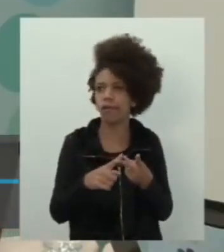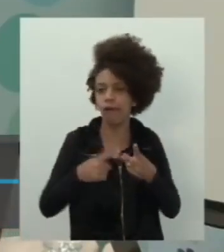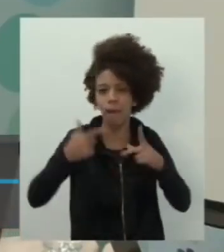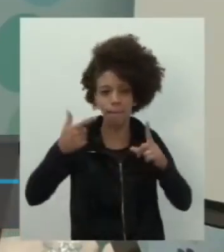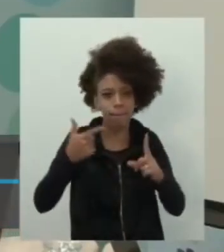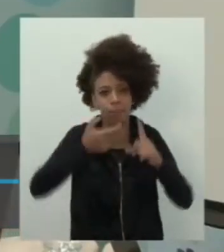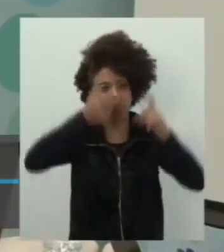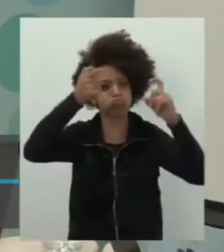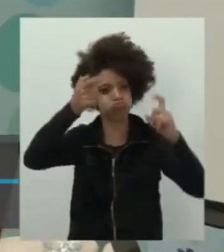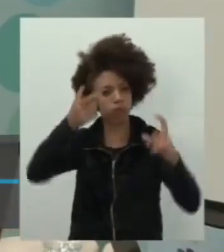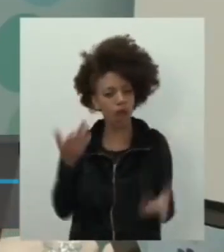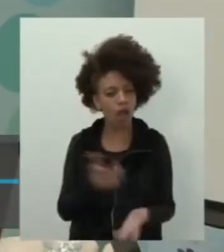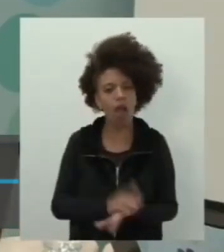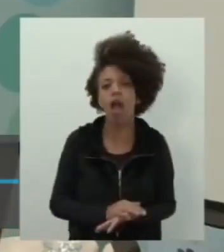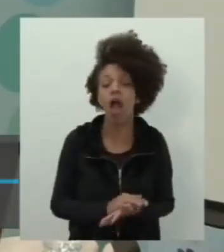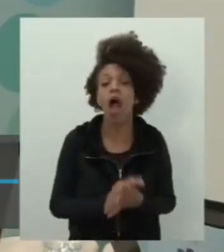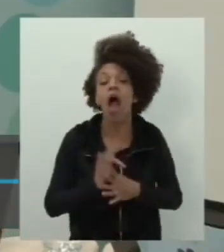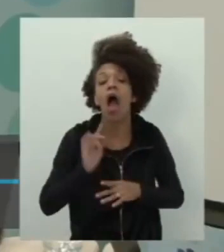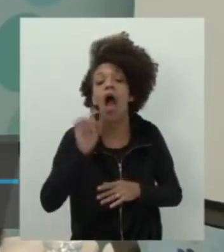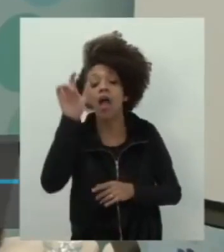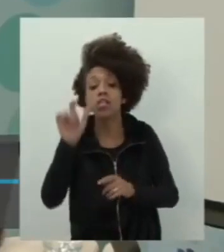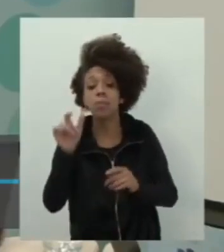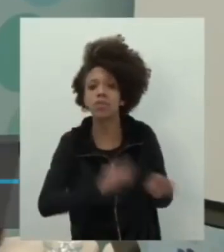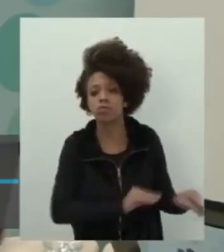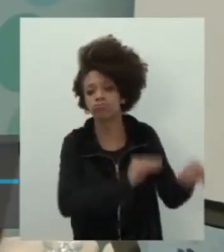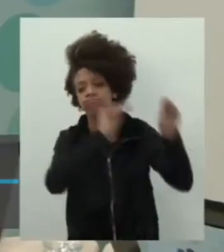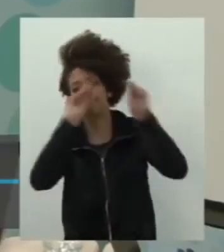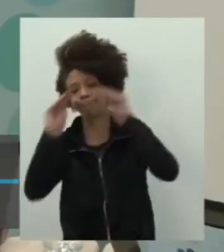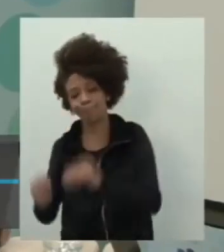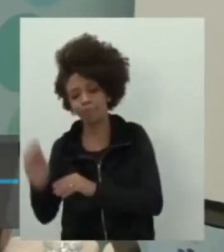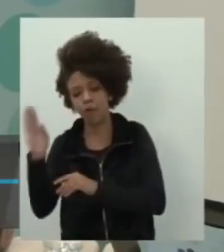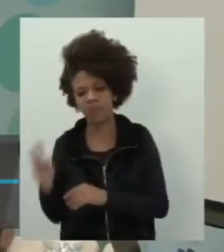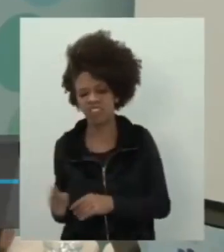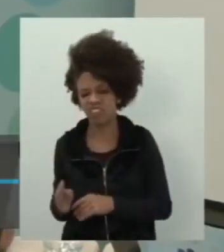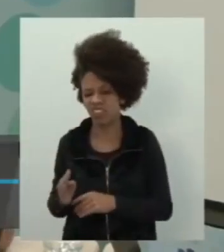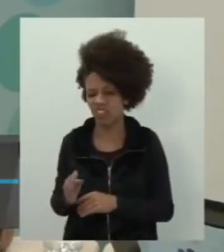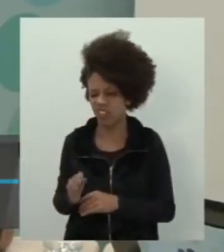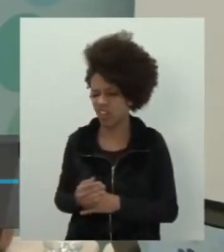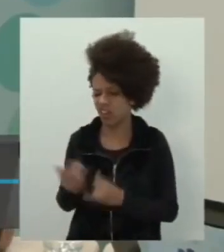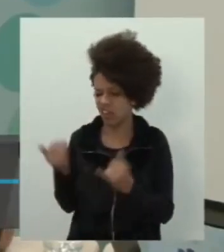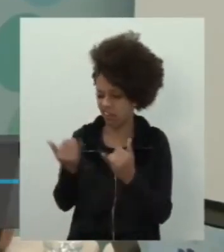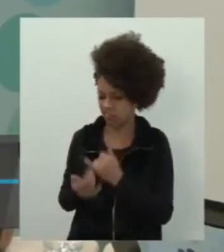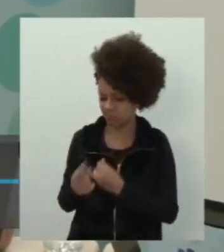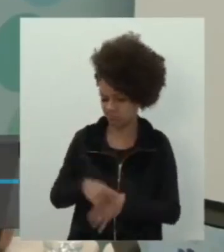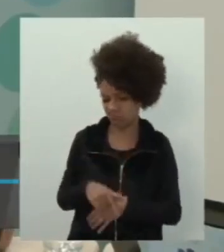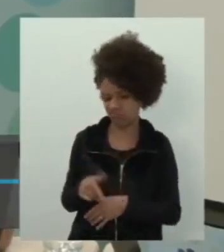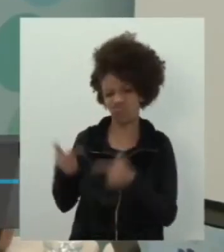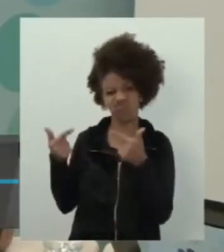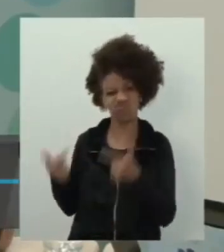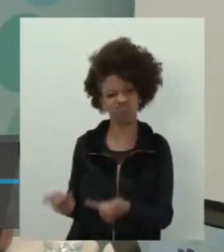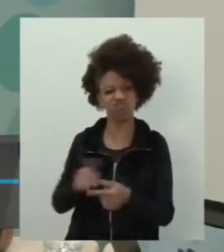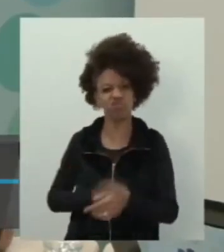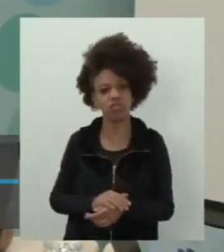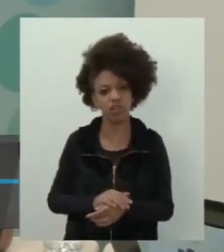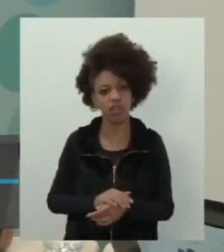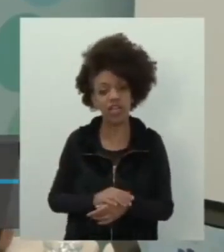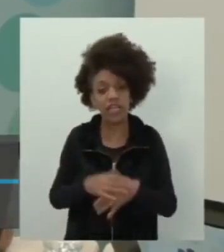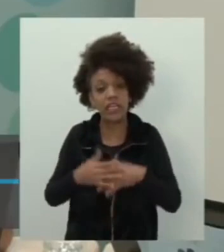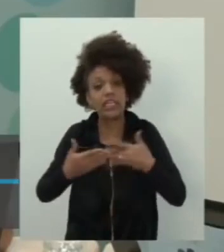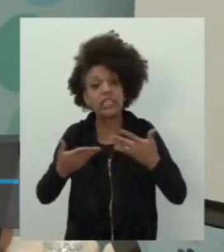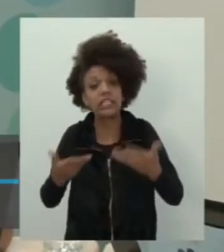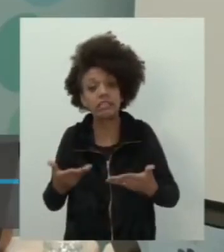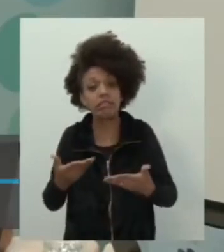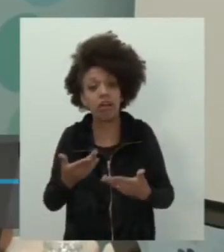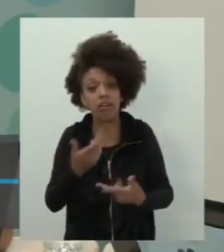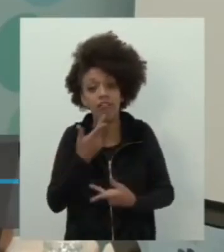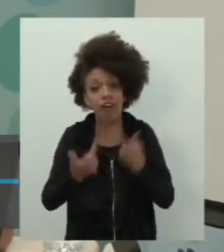assassinatos, né? E essa pessoa volta para o Brasil e começa a achar aqui tudo muito chato. E ela faz algo novo, ela começa a